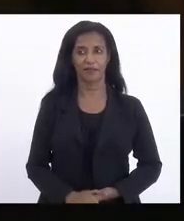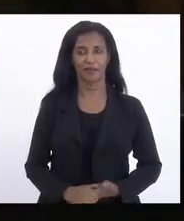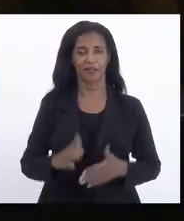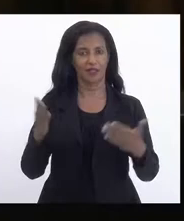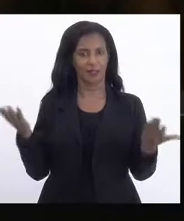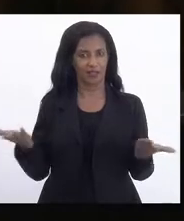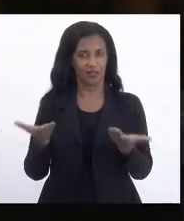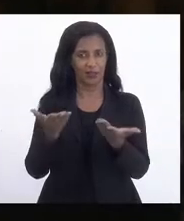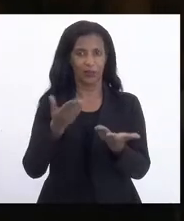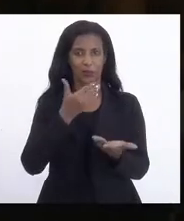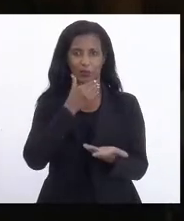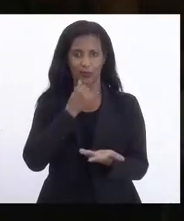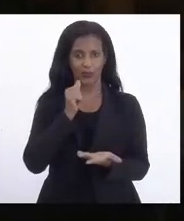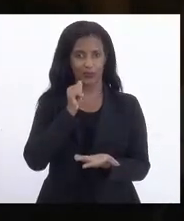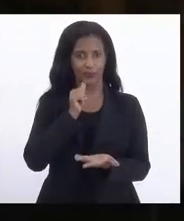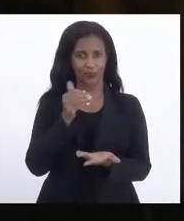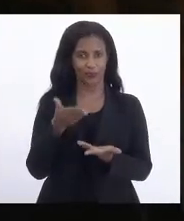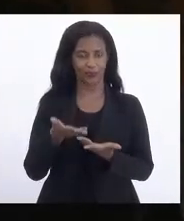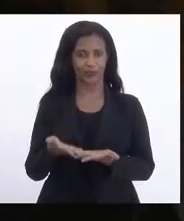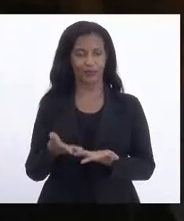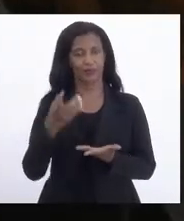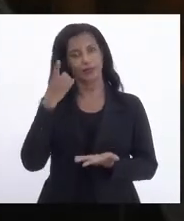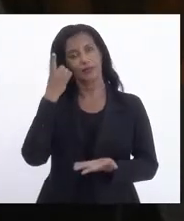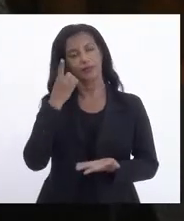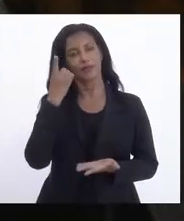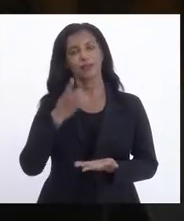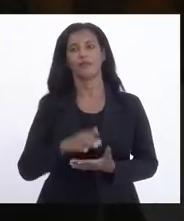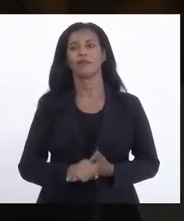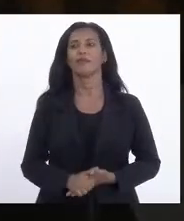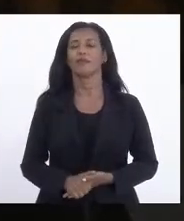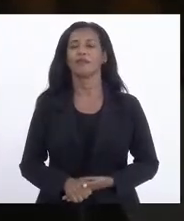senhoras e senhores deputados.